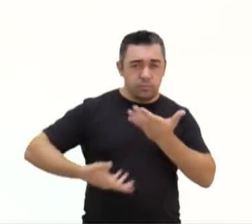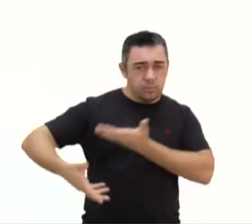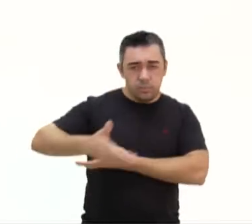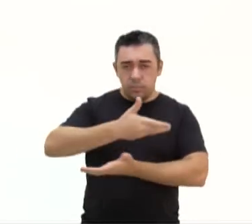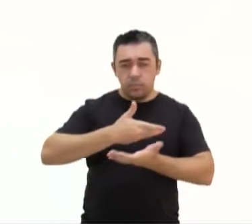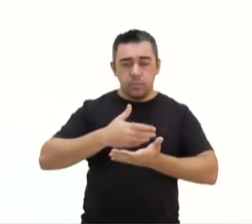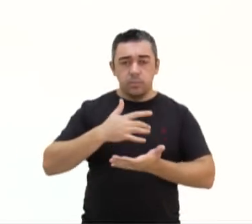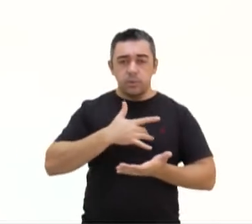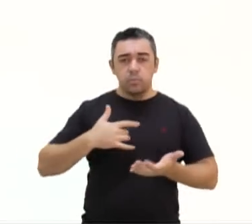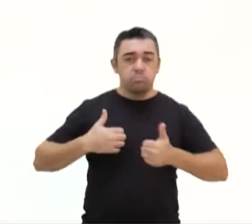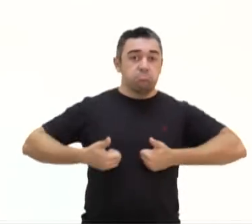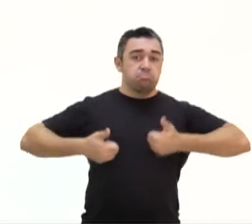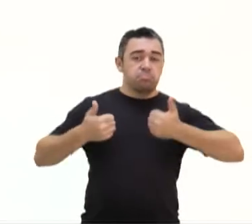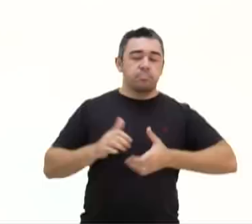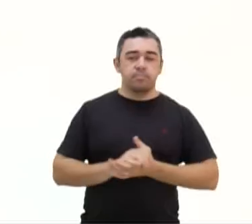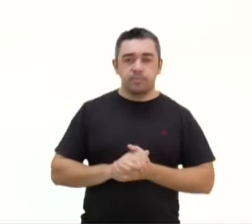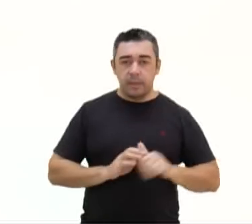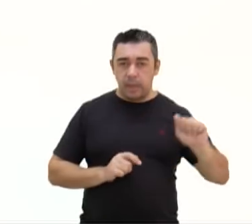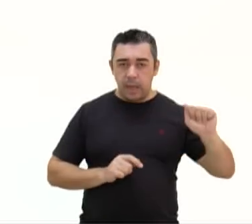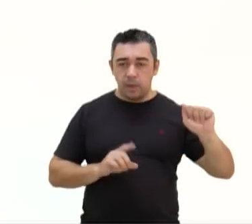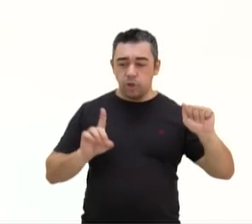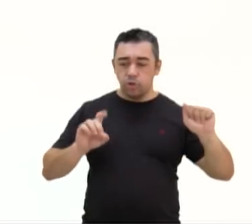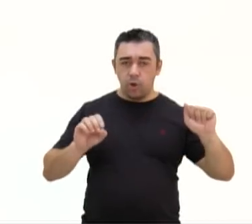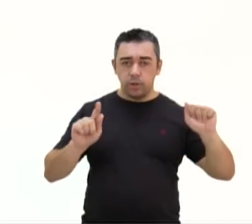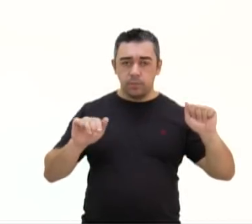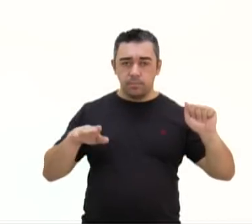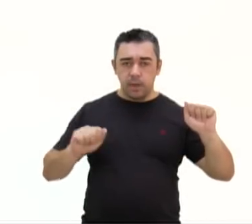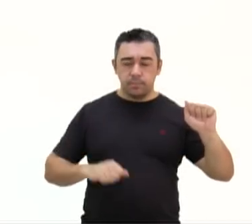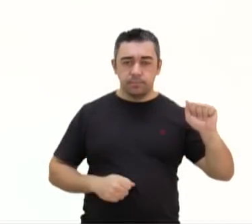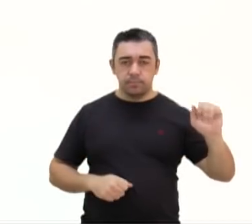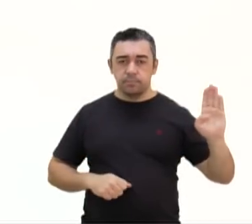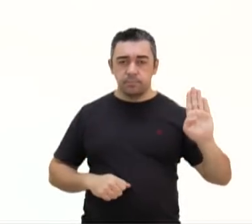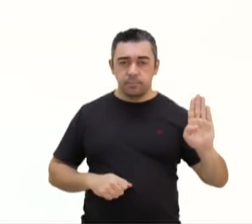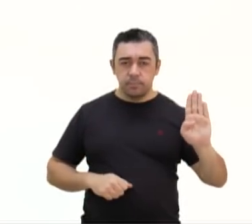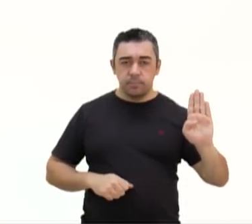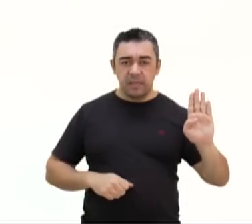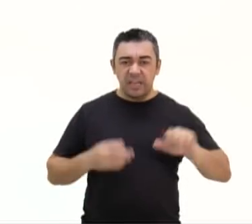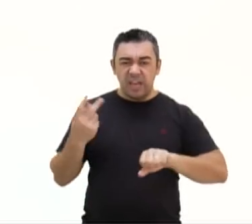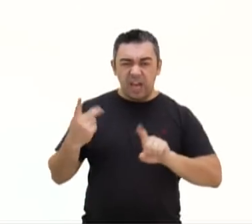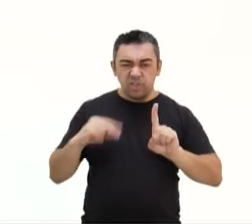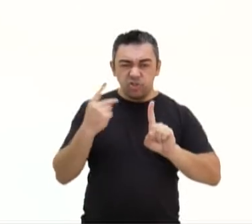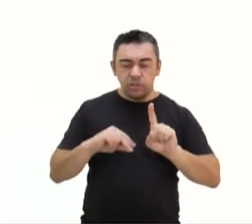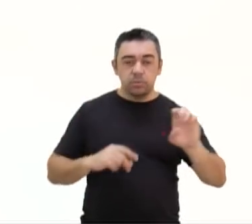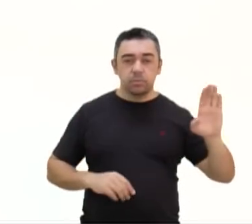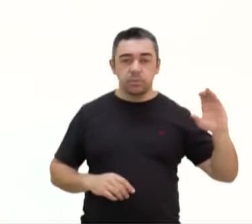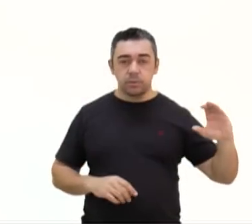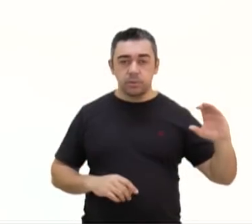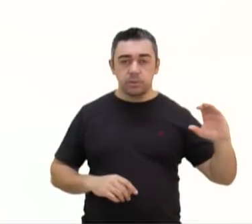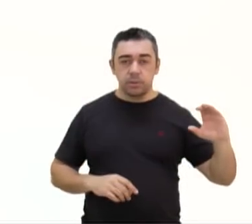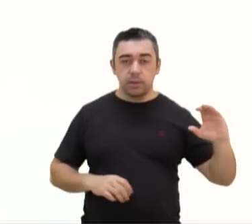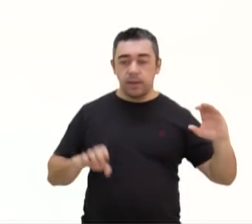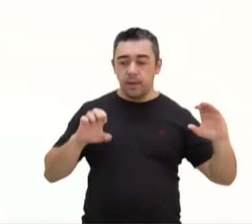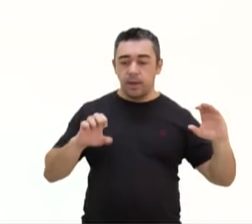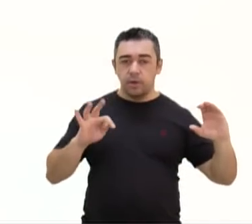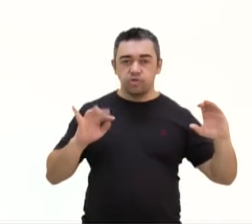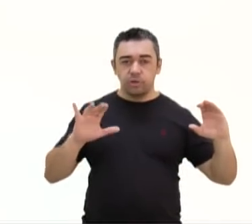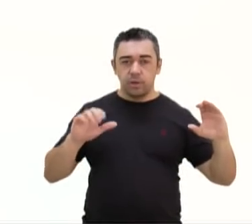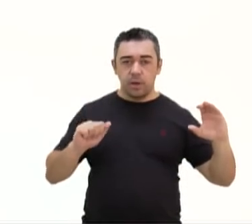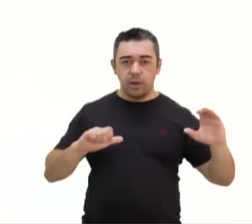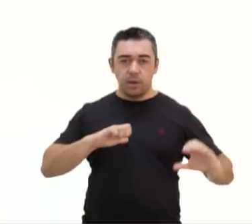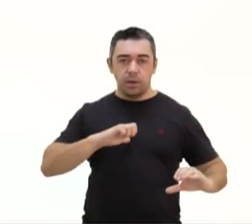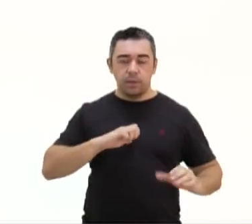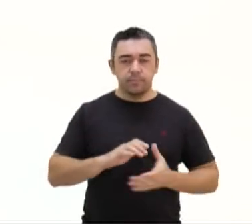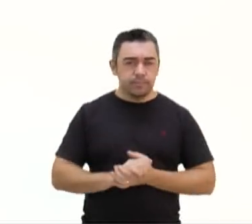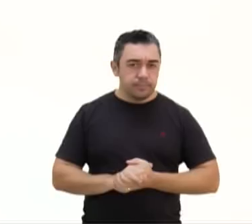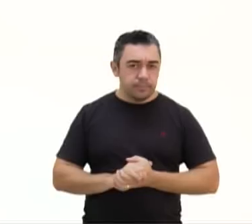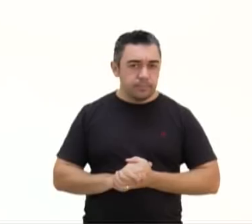social saudável? Letra A, os dogmas. Letra B, os castigos. Letra C, a ética.